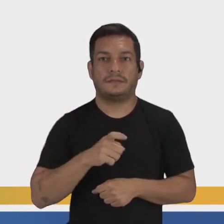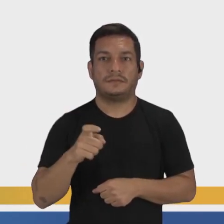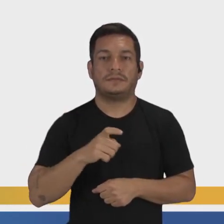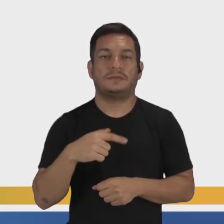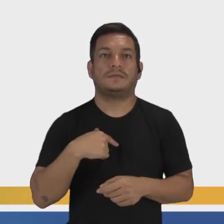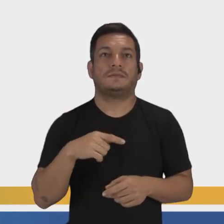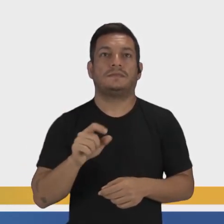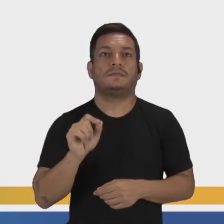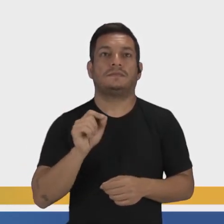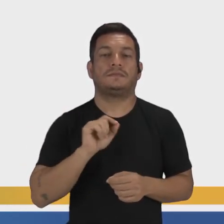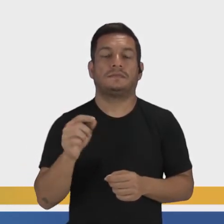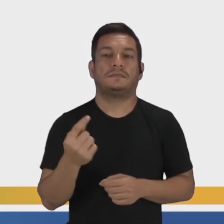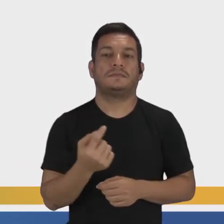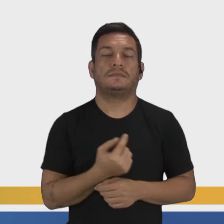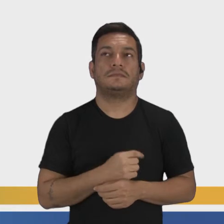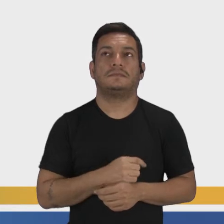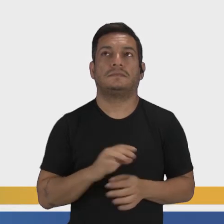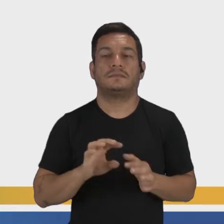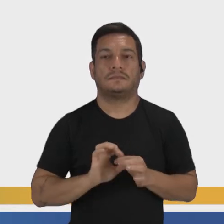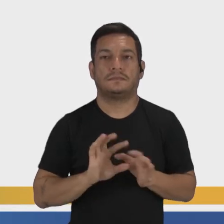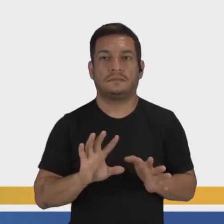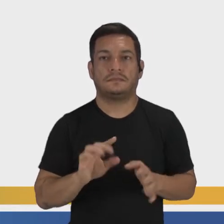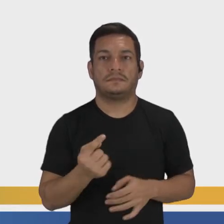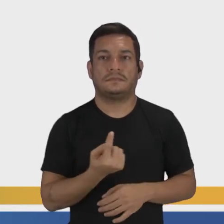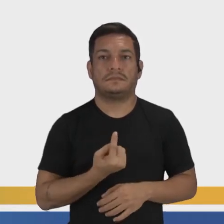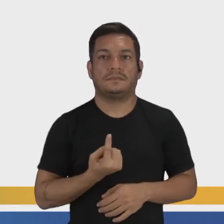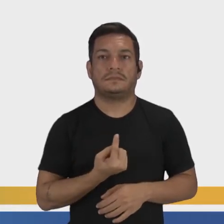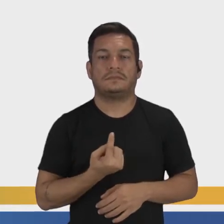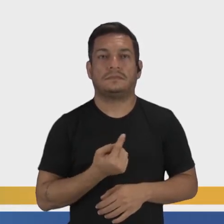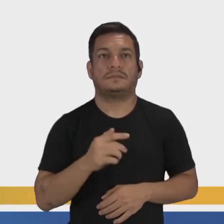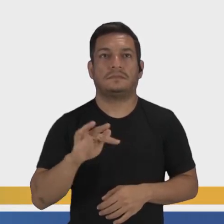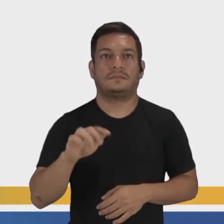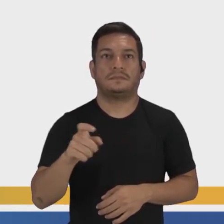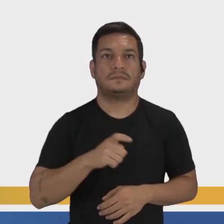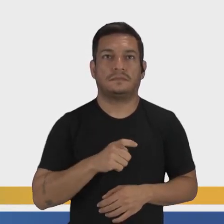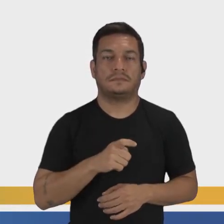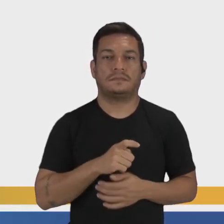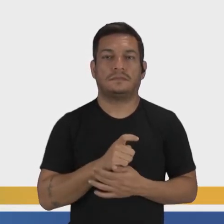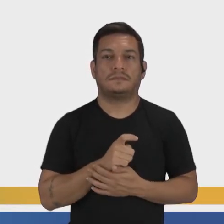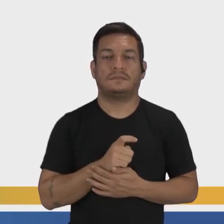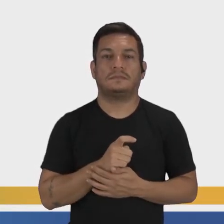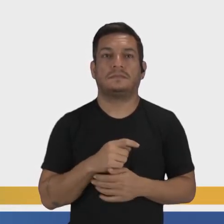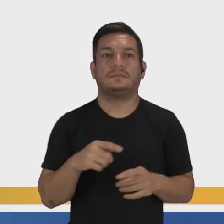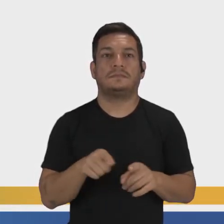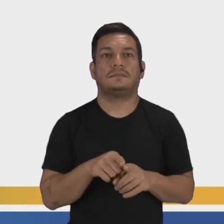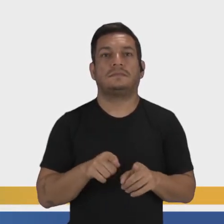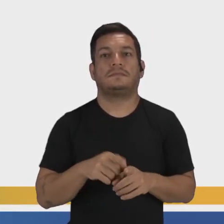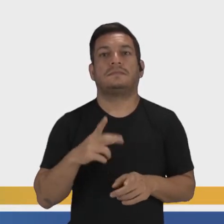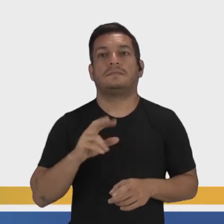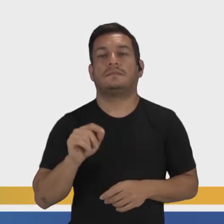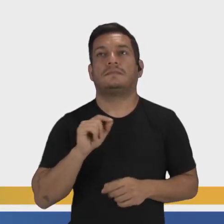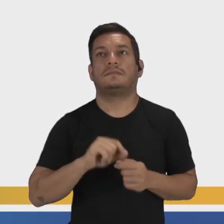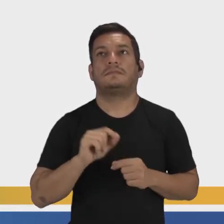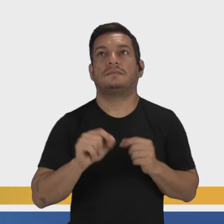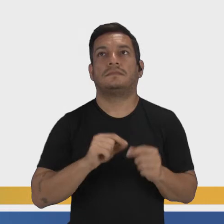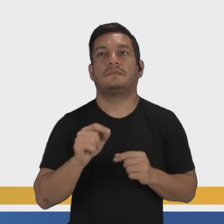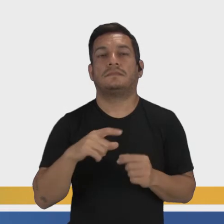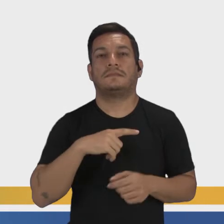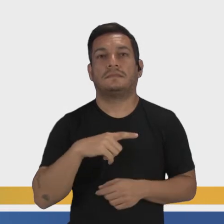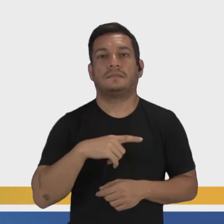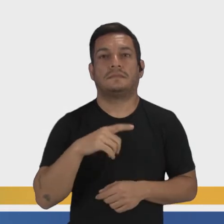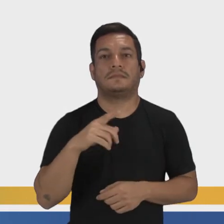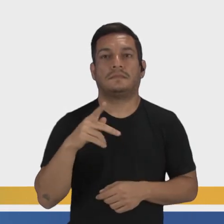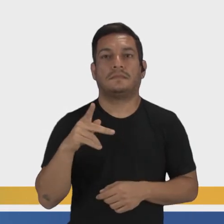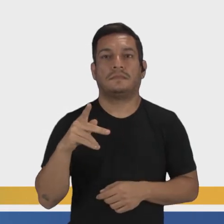eu irei isolá-lo, quer dizer, eu vou deixar ele sozinho do lado da igualdade e assim eu vou obter o produto